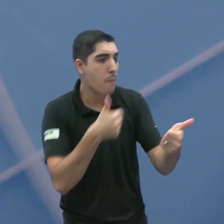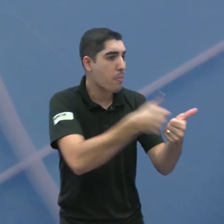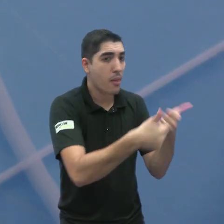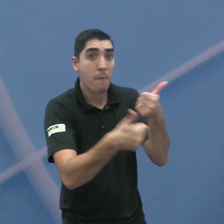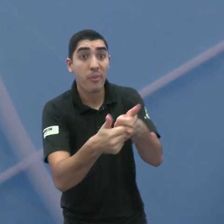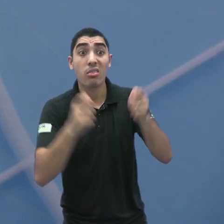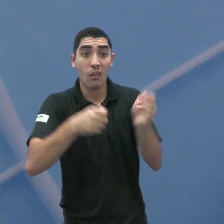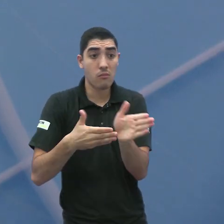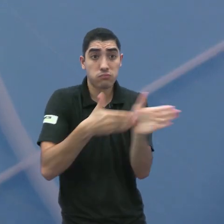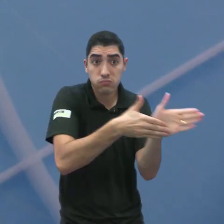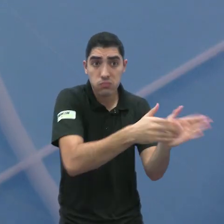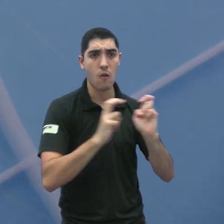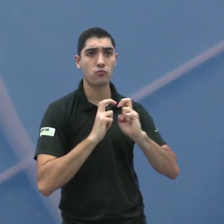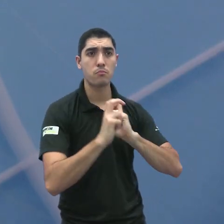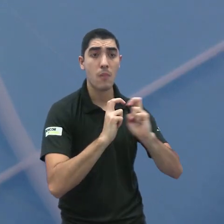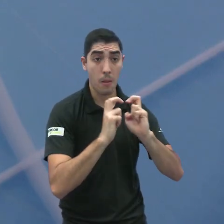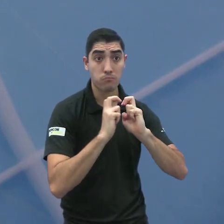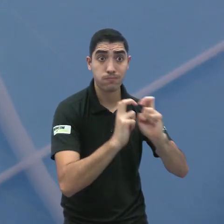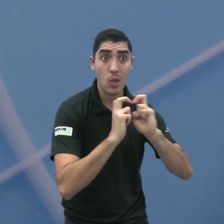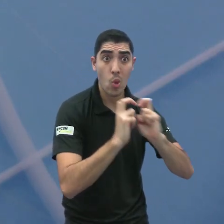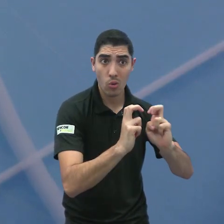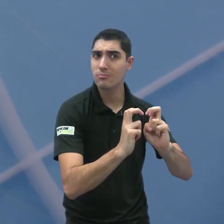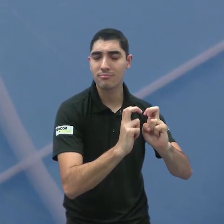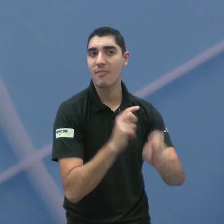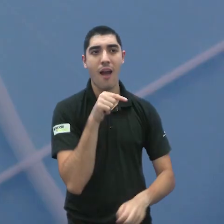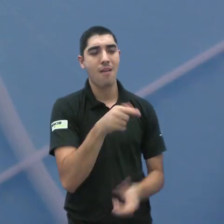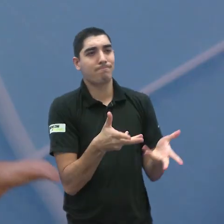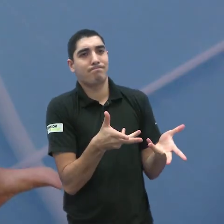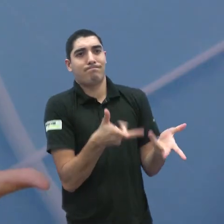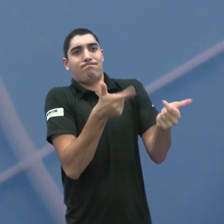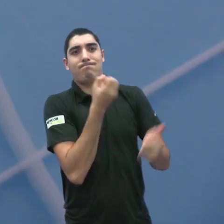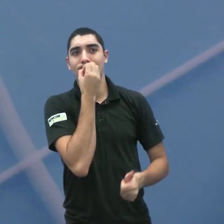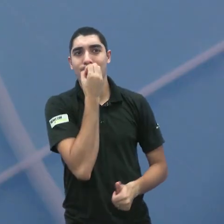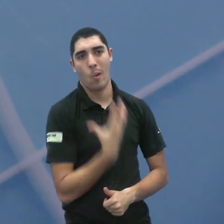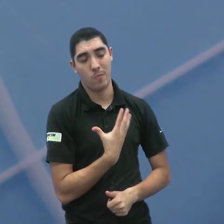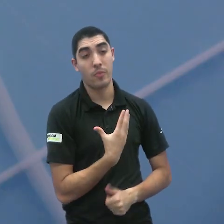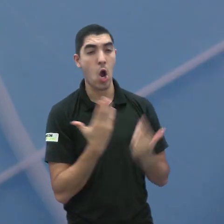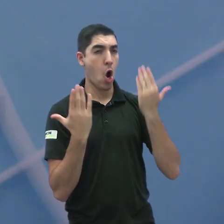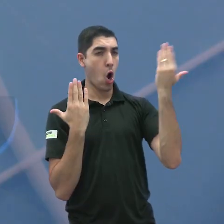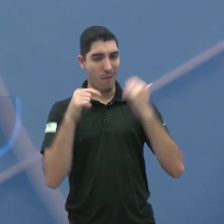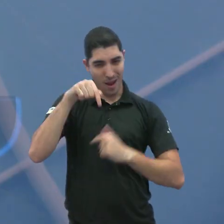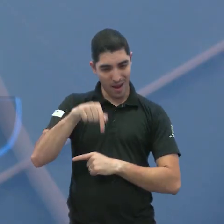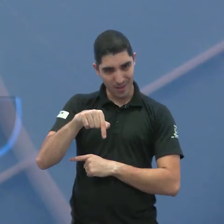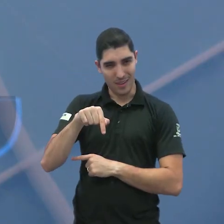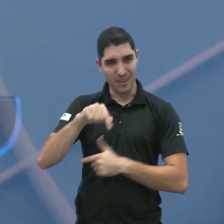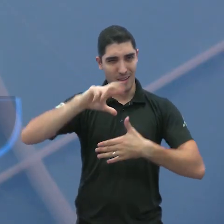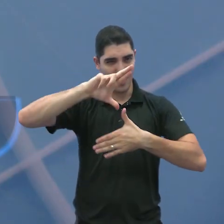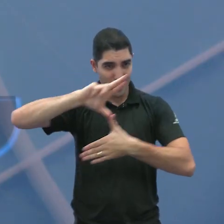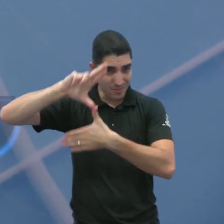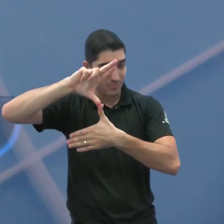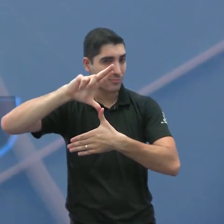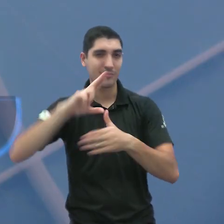em metrôs, trens de passageiros, e isso é espetacular. Com certeza. Com relação à América Latina, não há essa